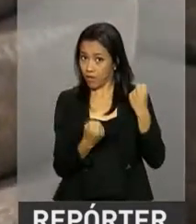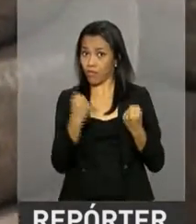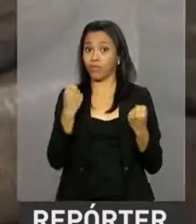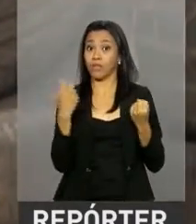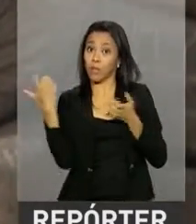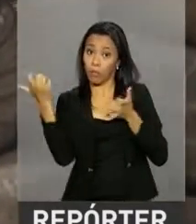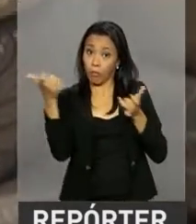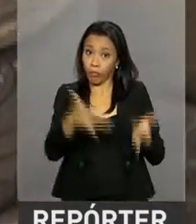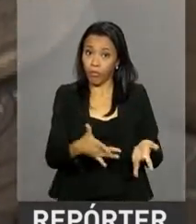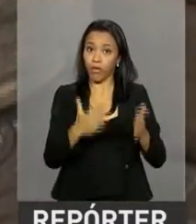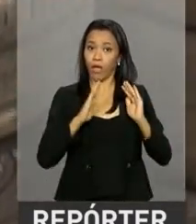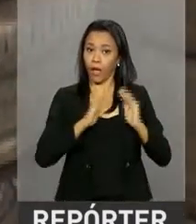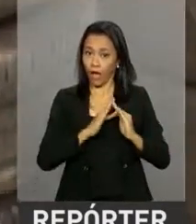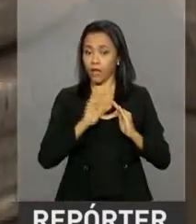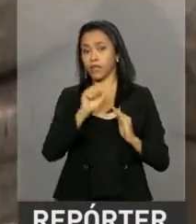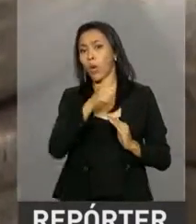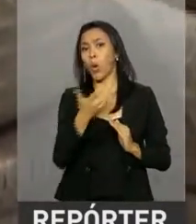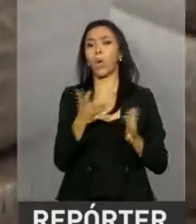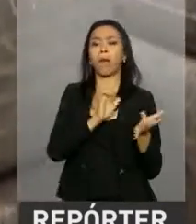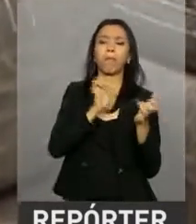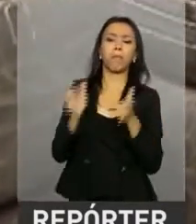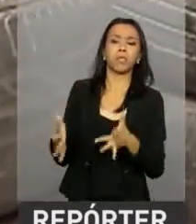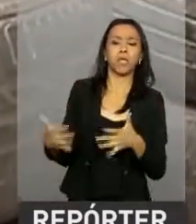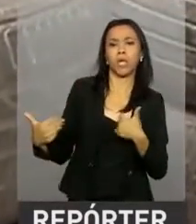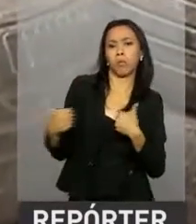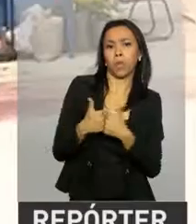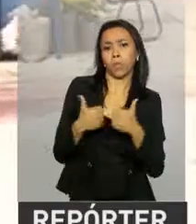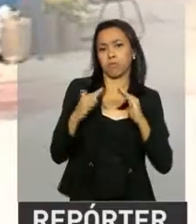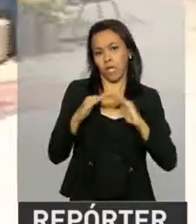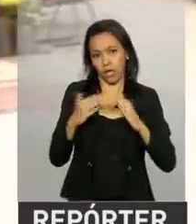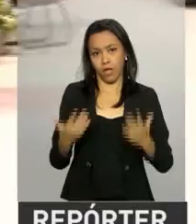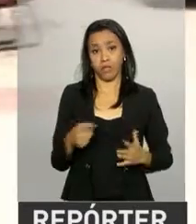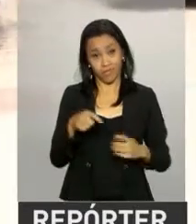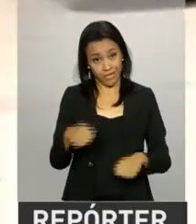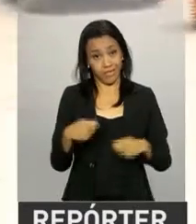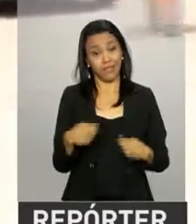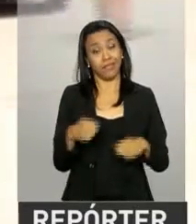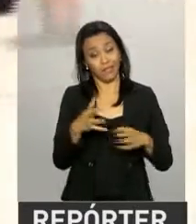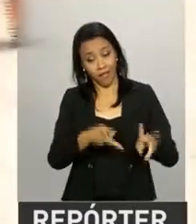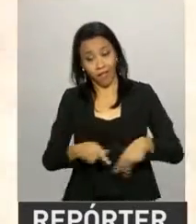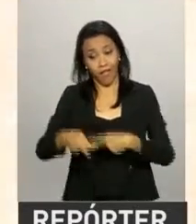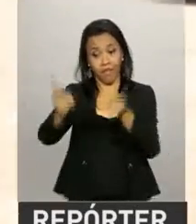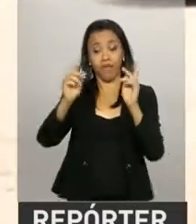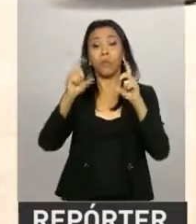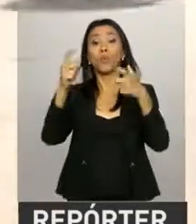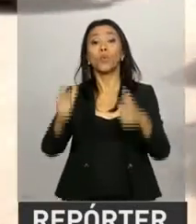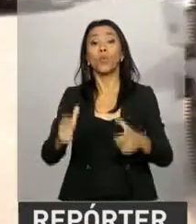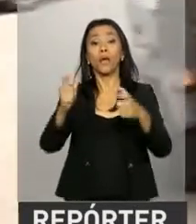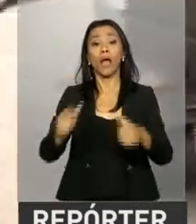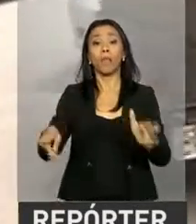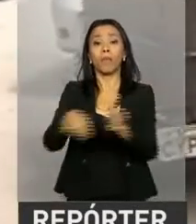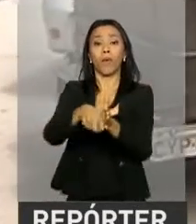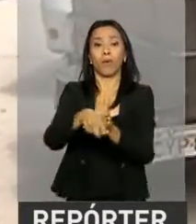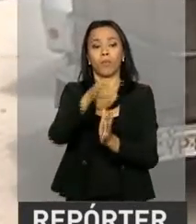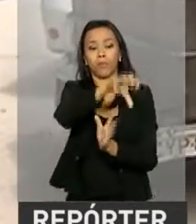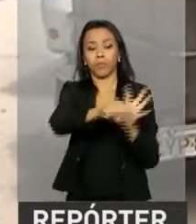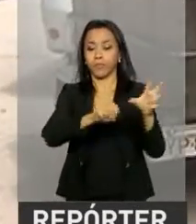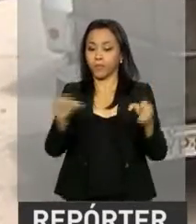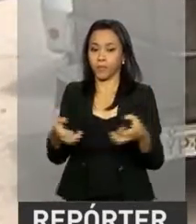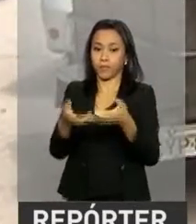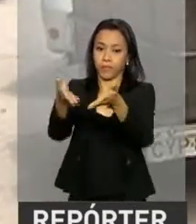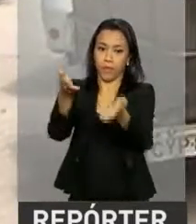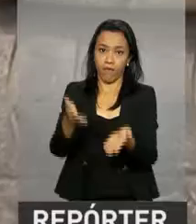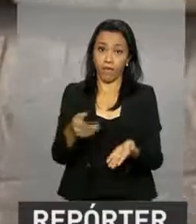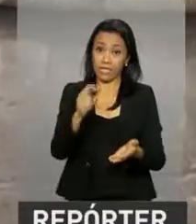usado guardado em casa ou abandonado próximo à residência deve levá-lo aos pontos de coleta. Se guardados de